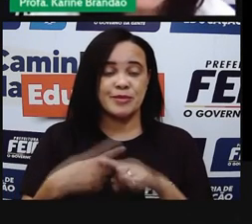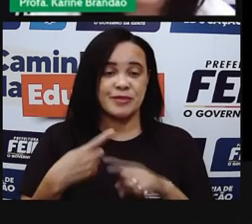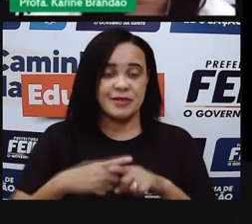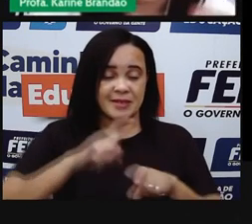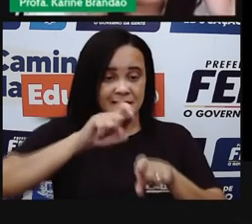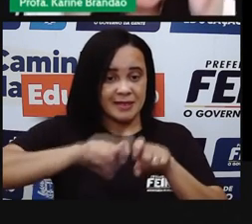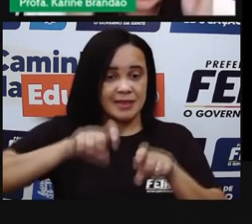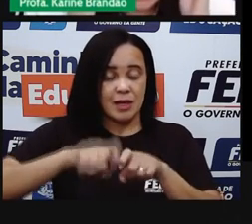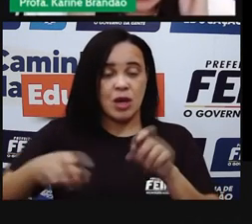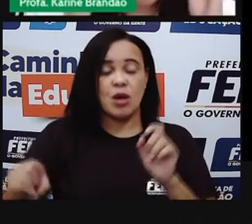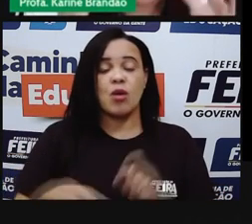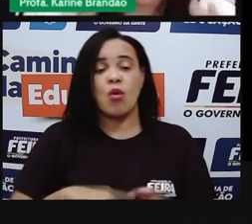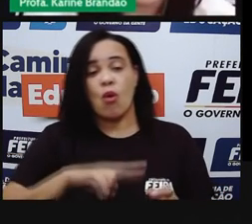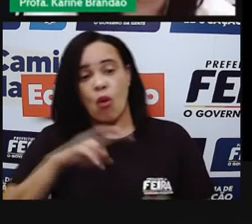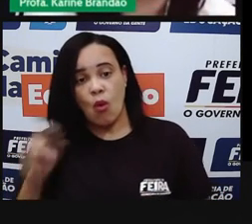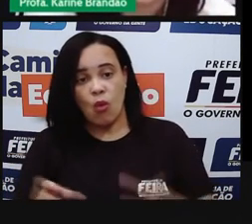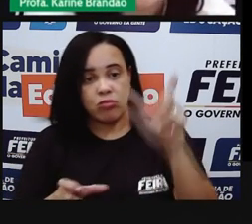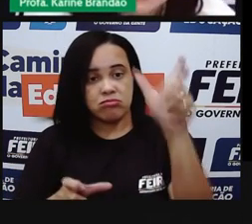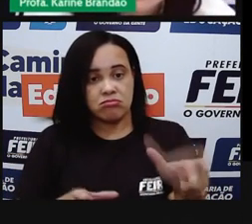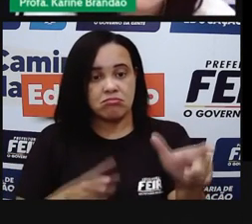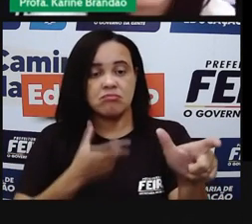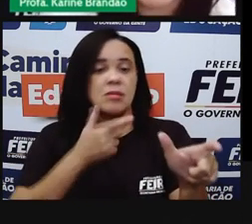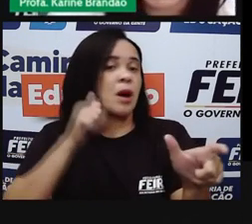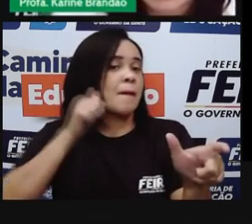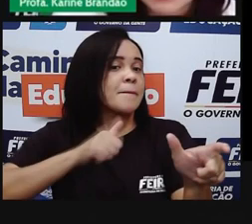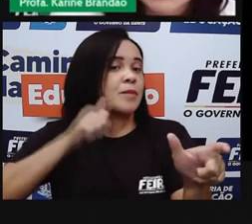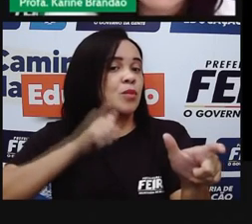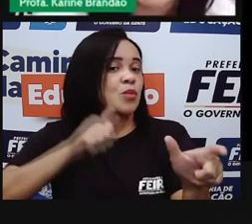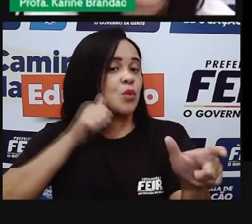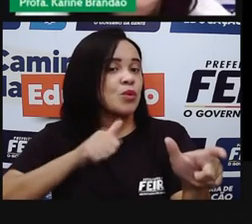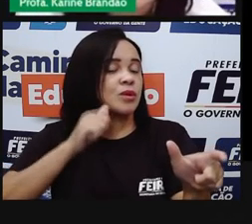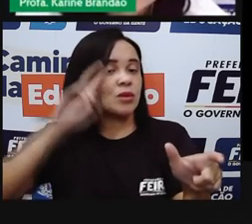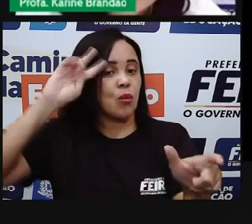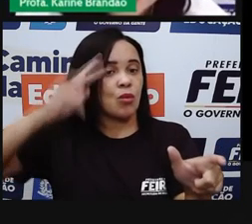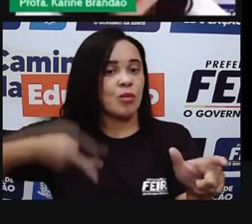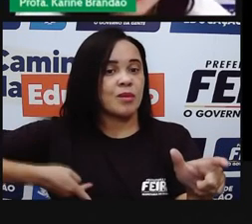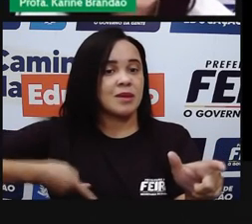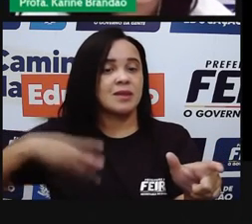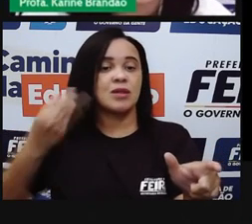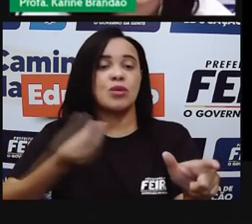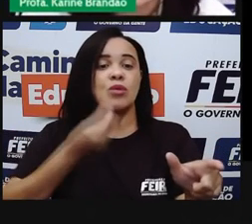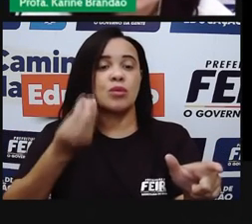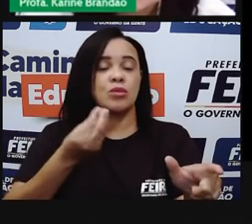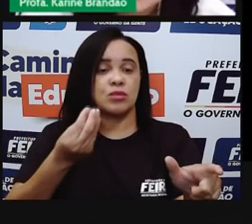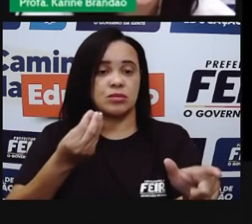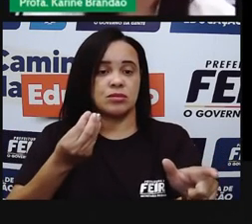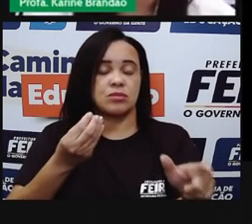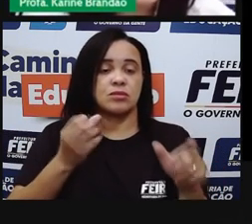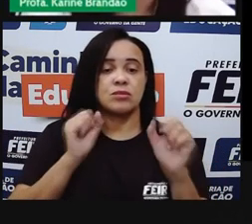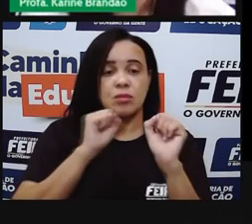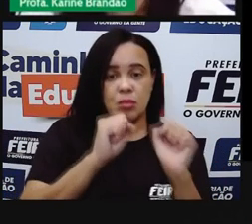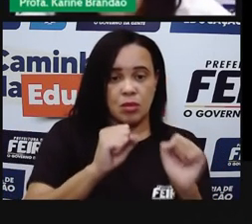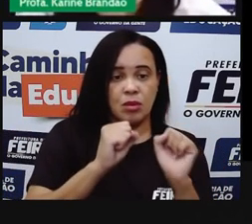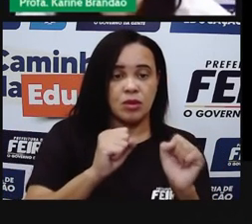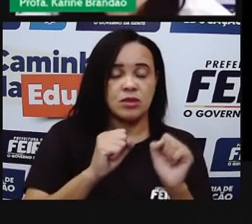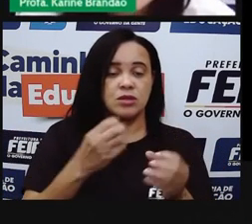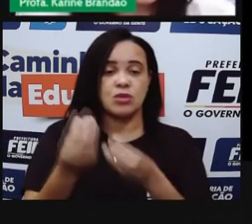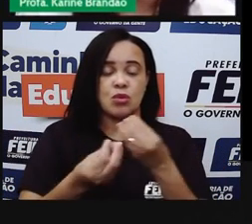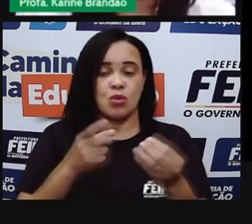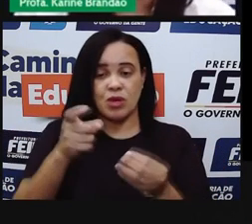feminino, né? Para a fêmea da espécie humana, o que, que vai acontecer? A gente só pode ter